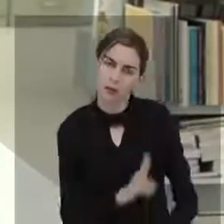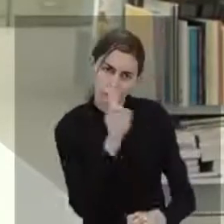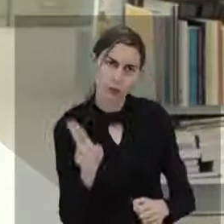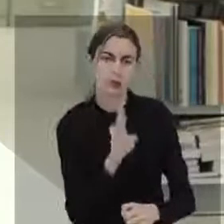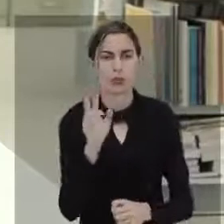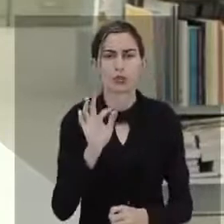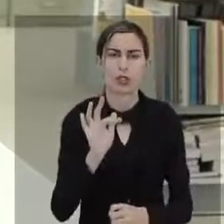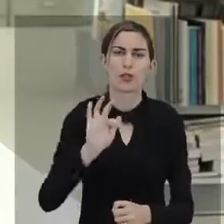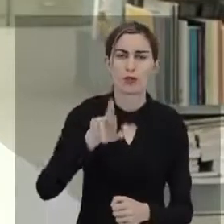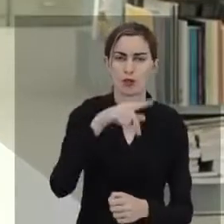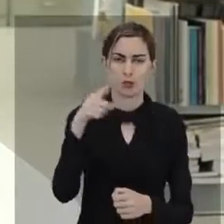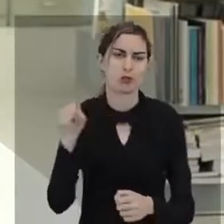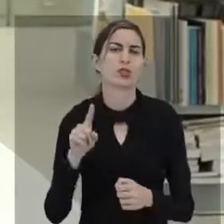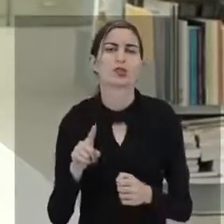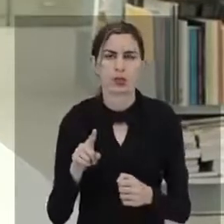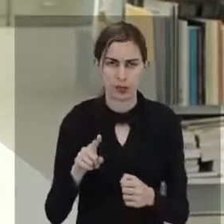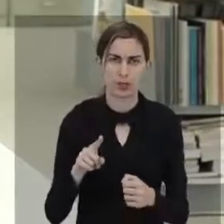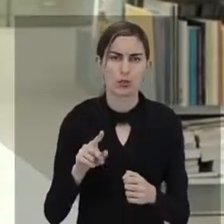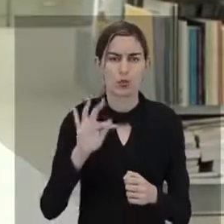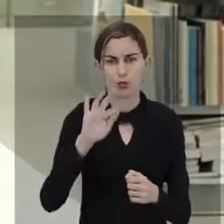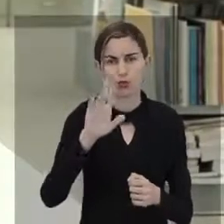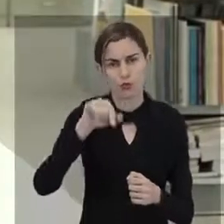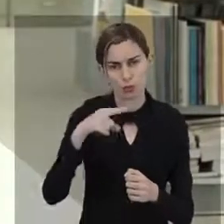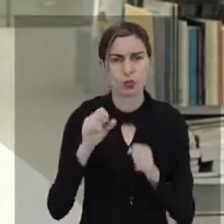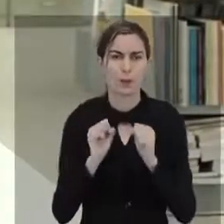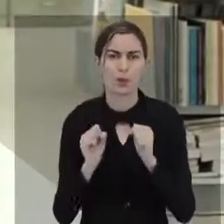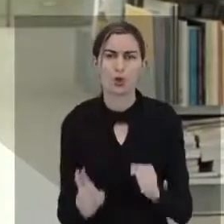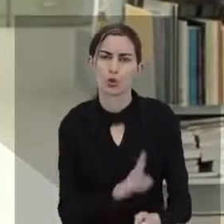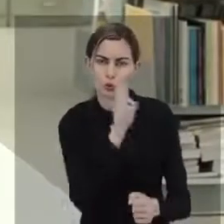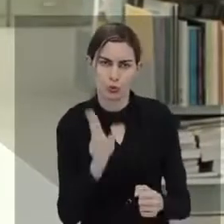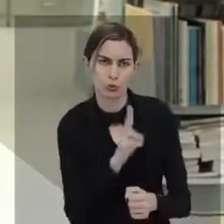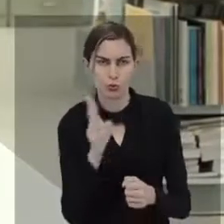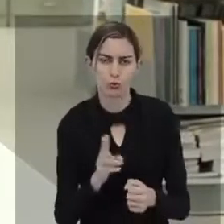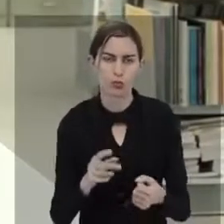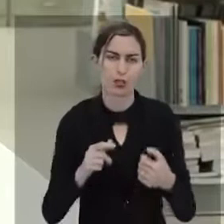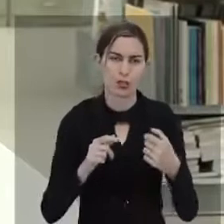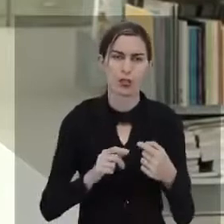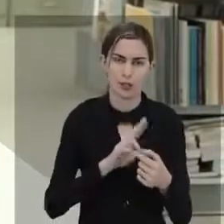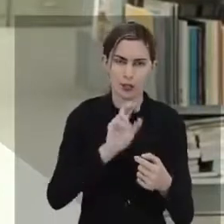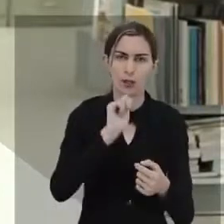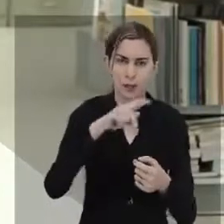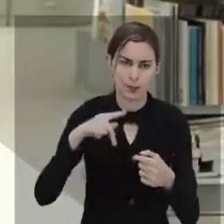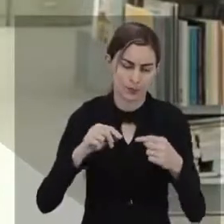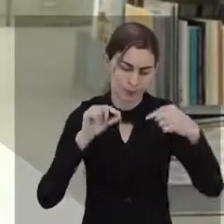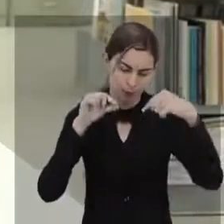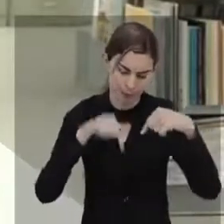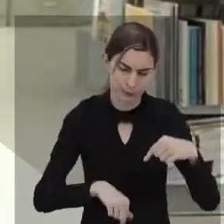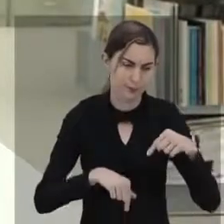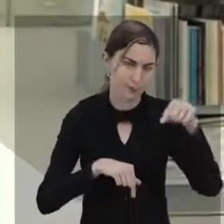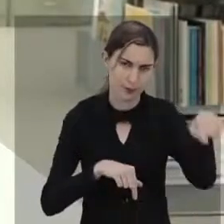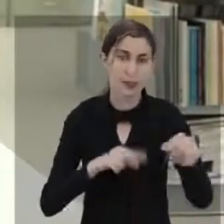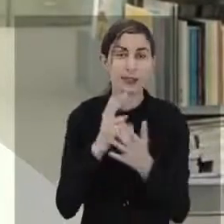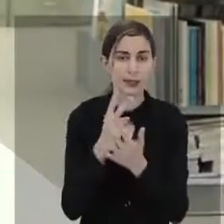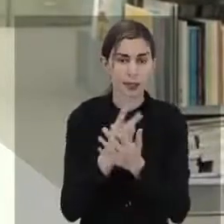aqui, OnLocationChange. Então você vai fazer uso dessa função aí, que vai ser disparada toda